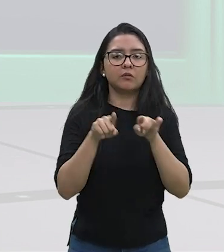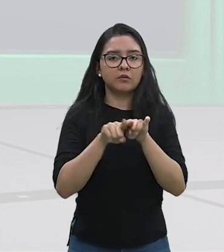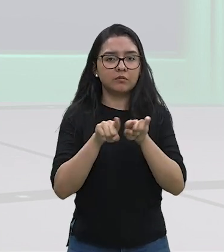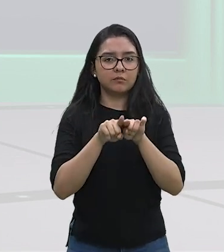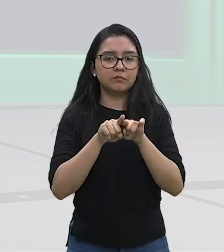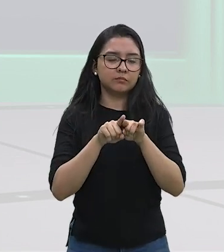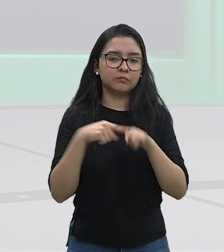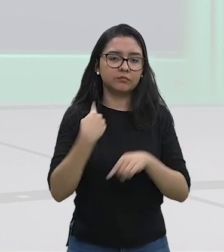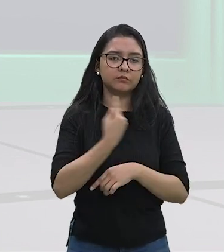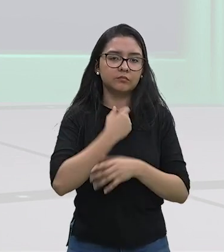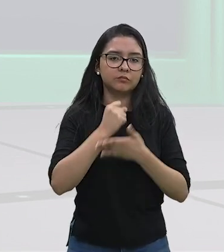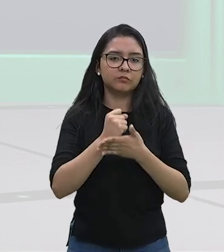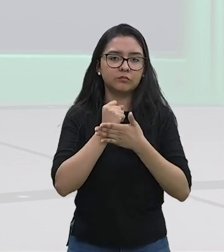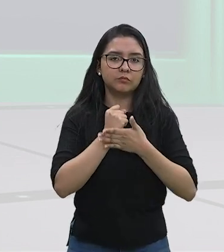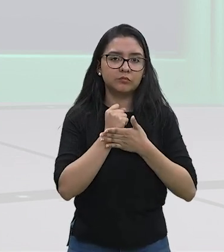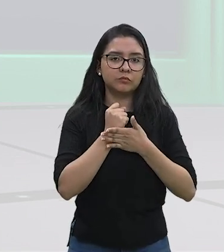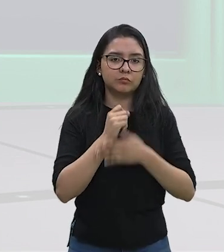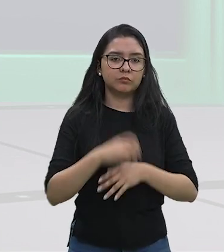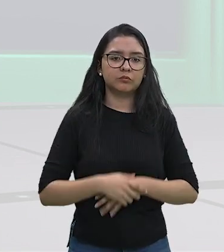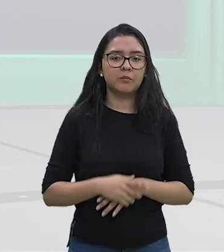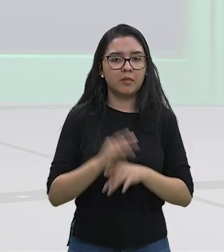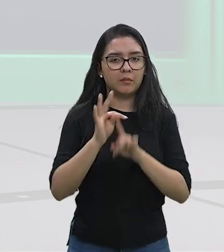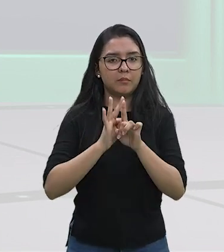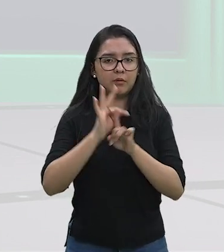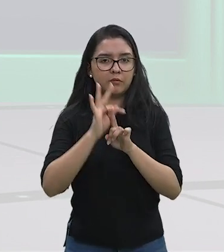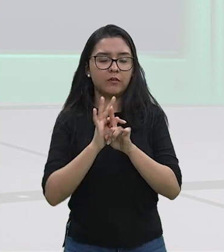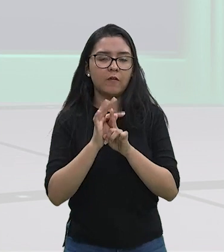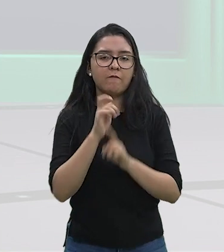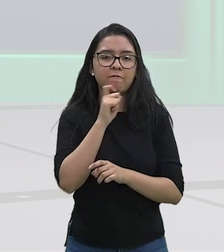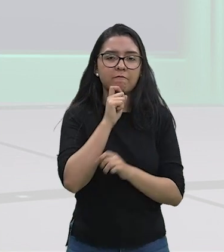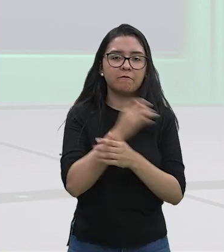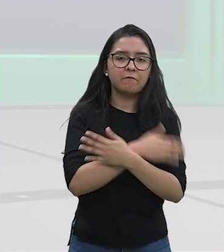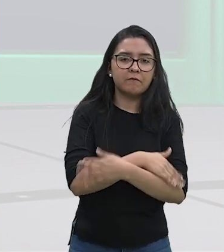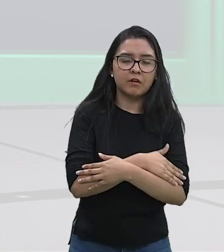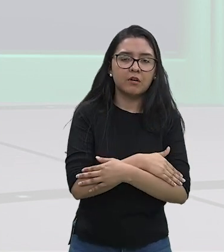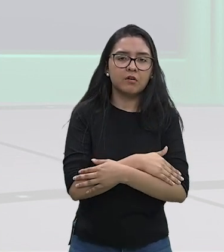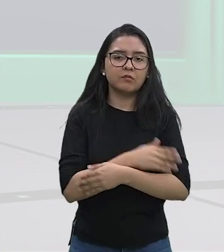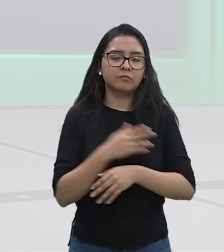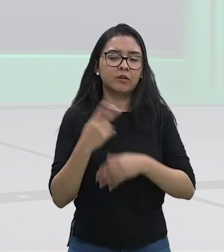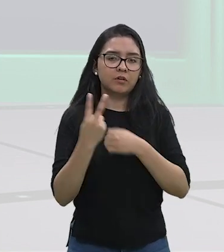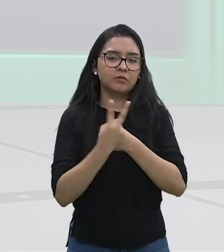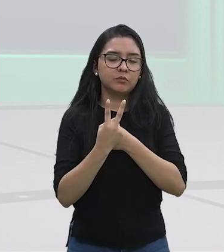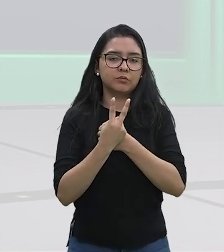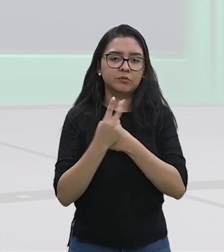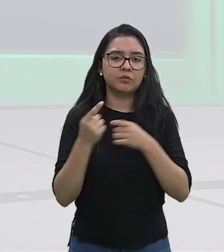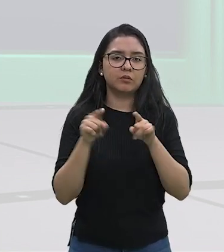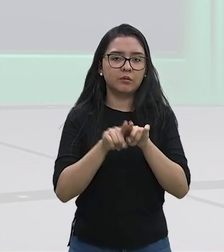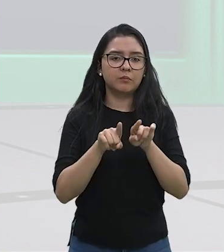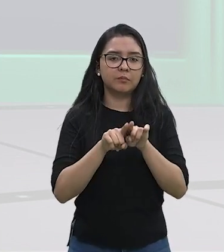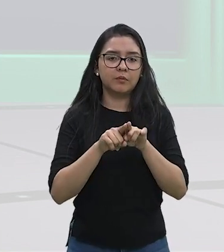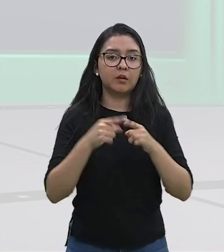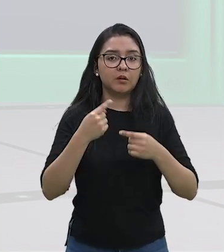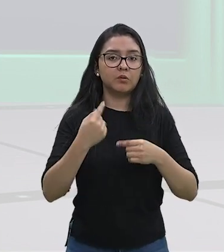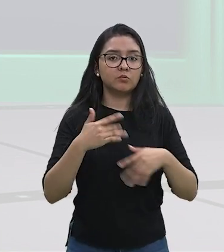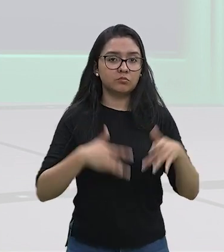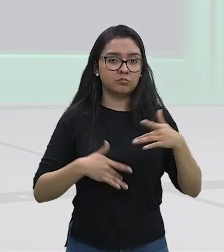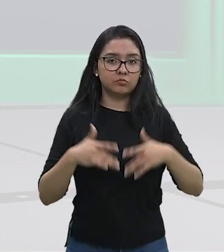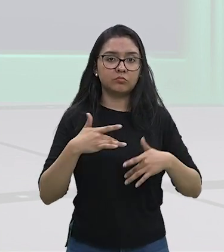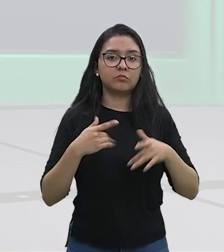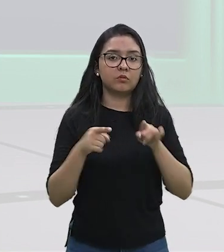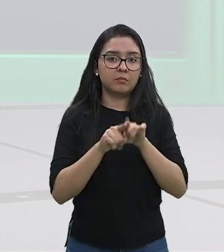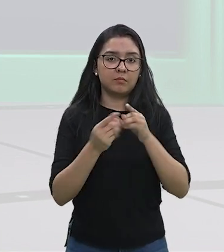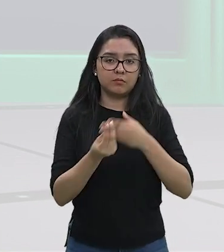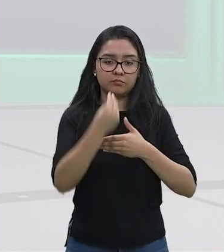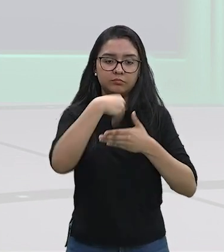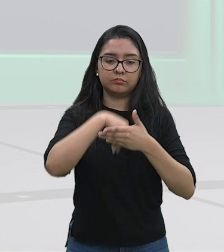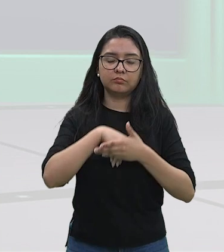que nós não venhamos ter uma temperatura muito baixa, ficar com frio com facilidade. Também vai proteger os nossos órgãos contra impactos,